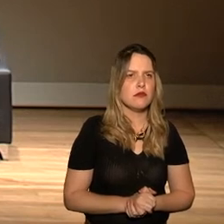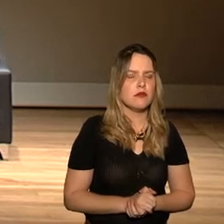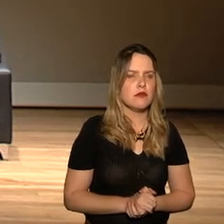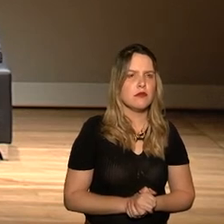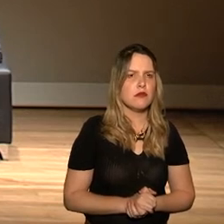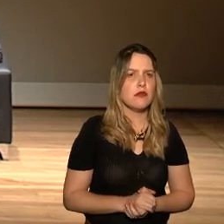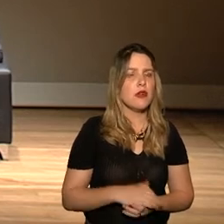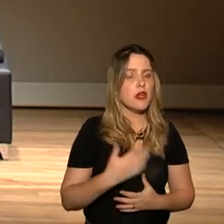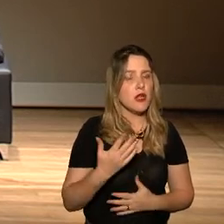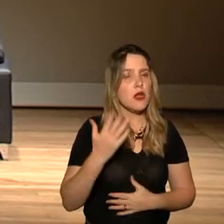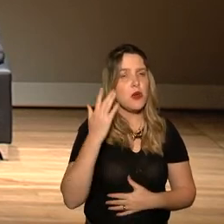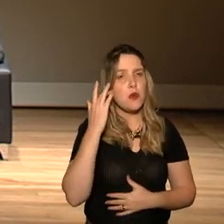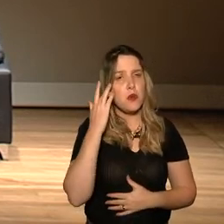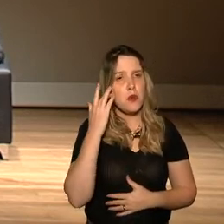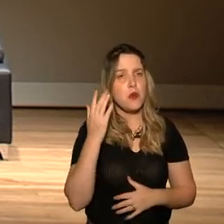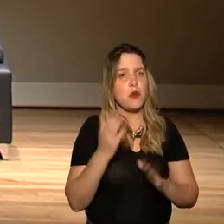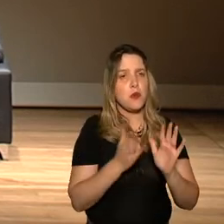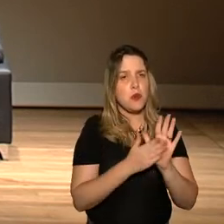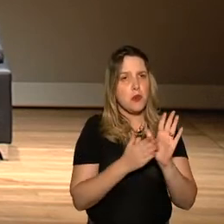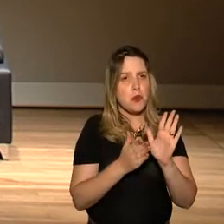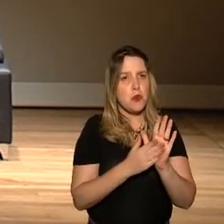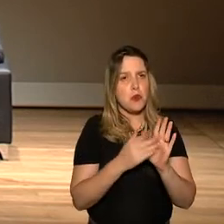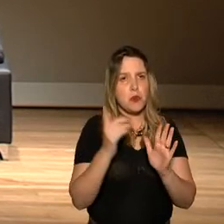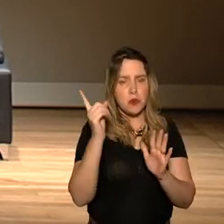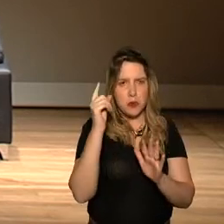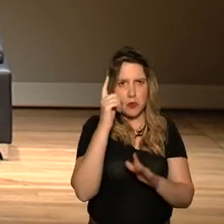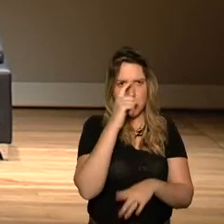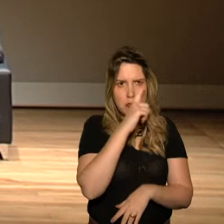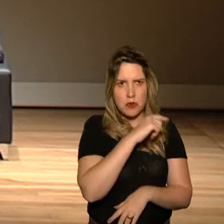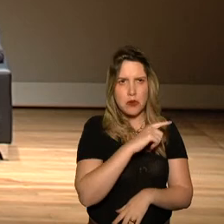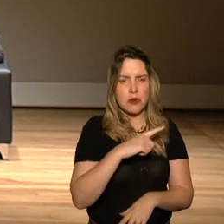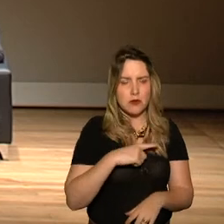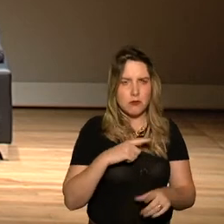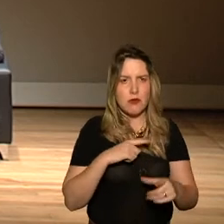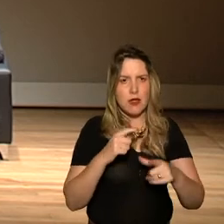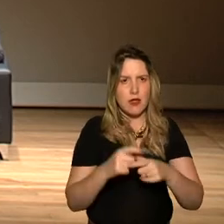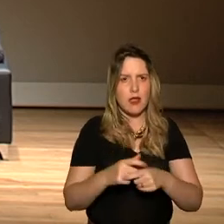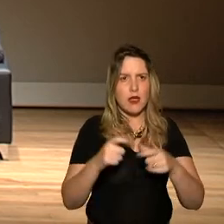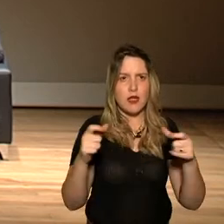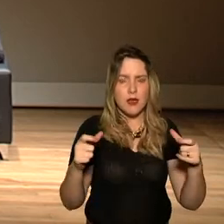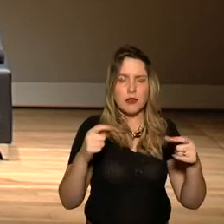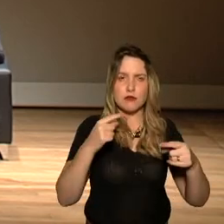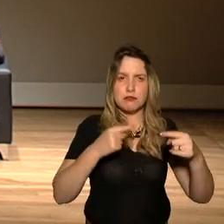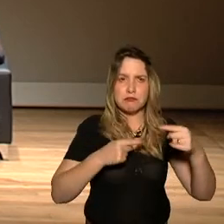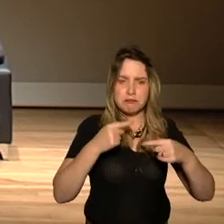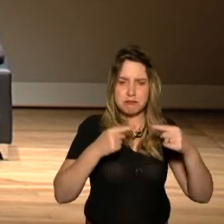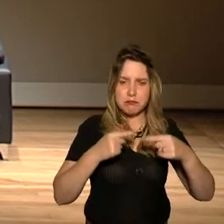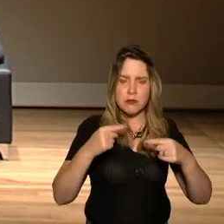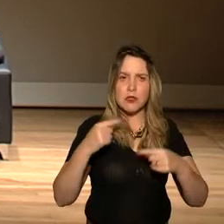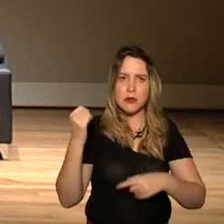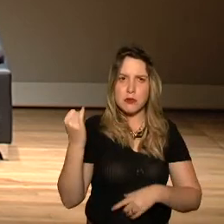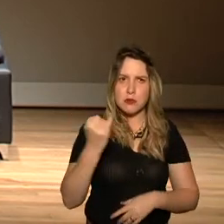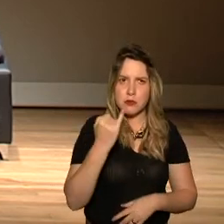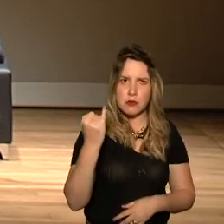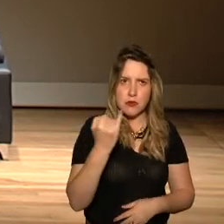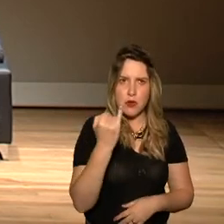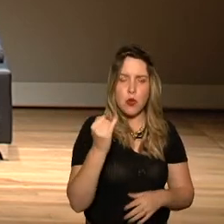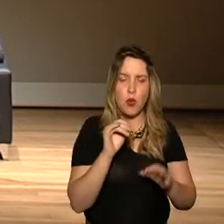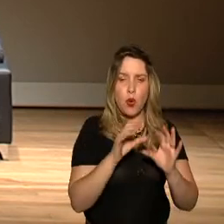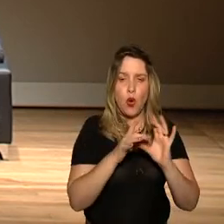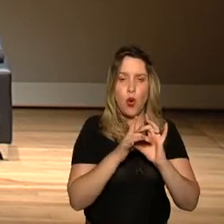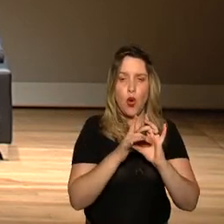Olha eu acho que os esforços de comunicar eles são bem grandes entendeu É muitas vezes você não